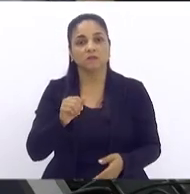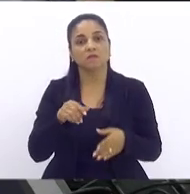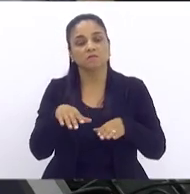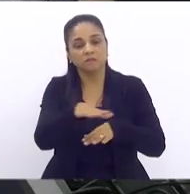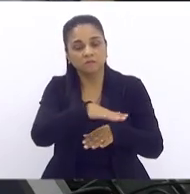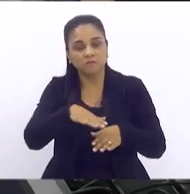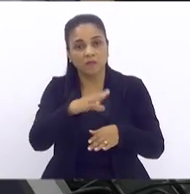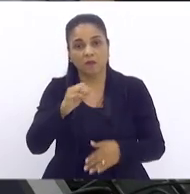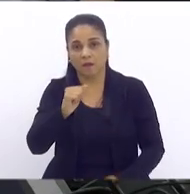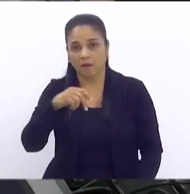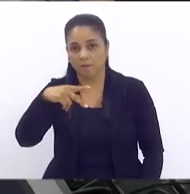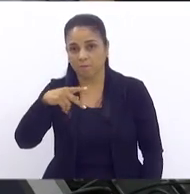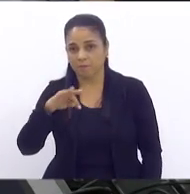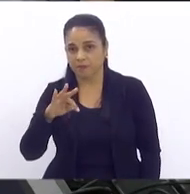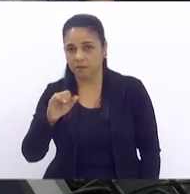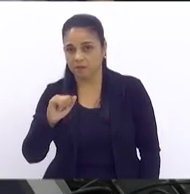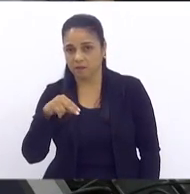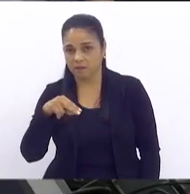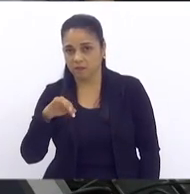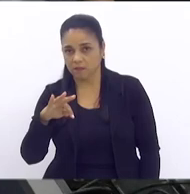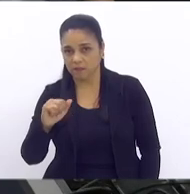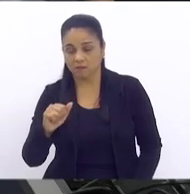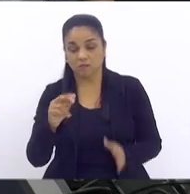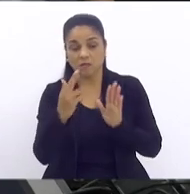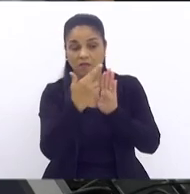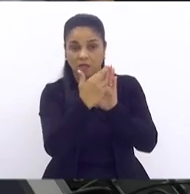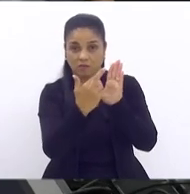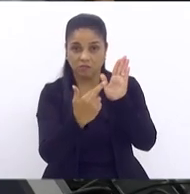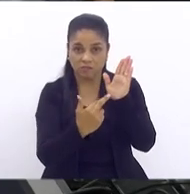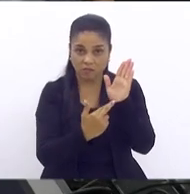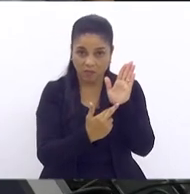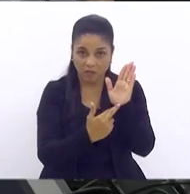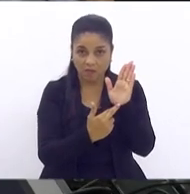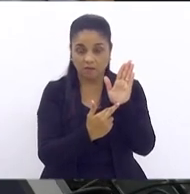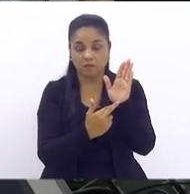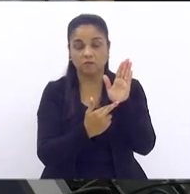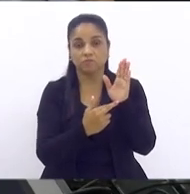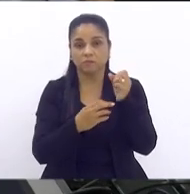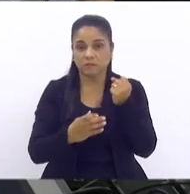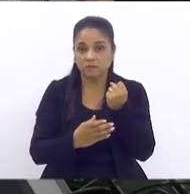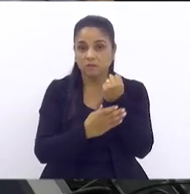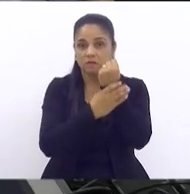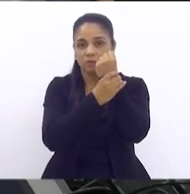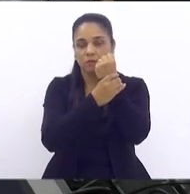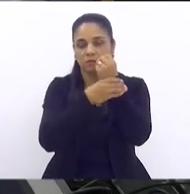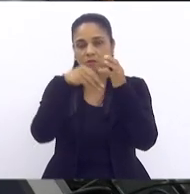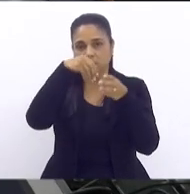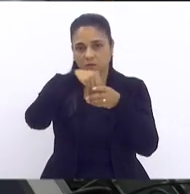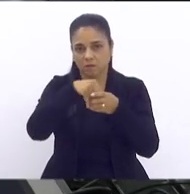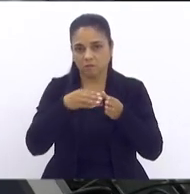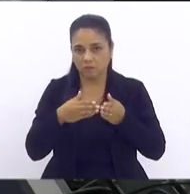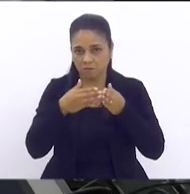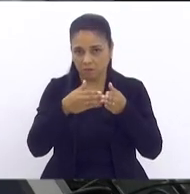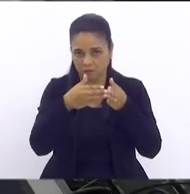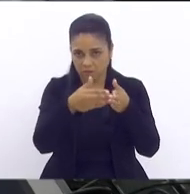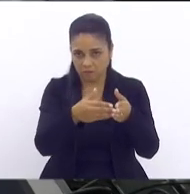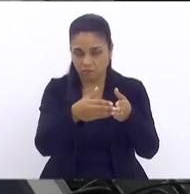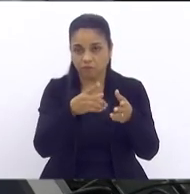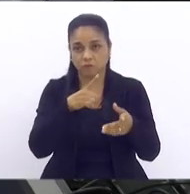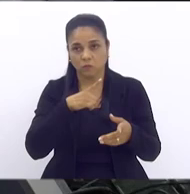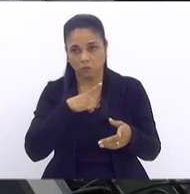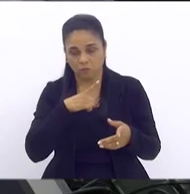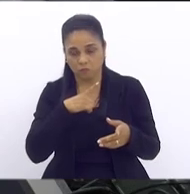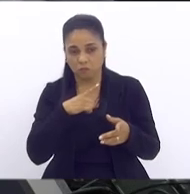as normas para o estabelecimento das tripulações mínimas de segurança. Então, eu posso ter uma norma